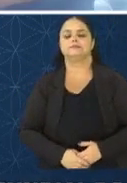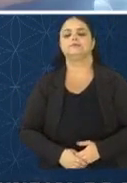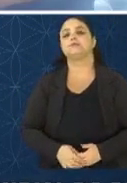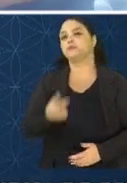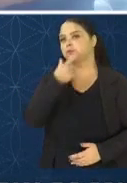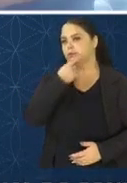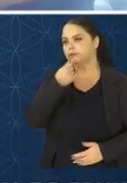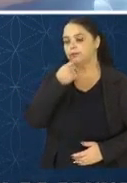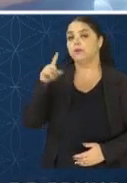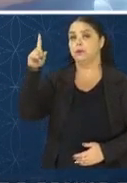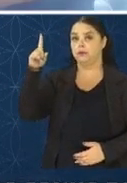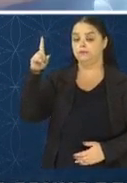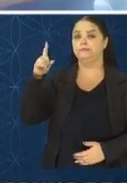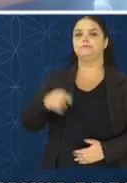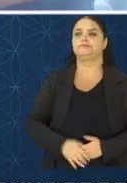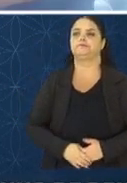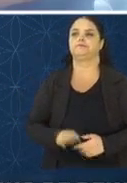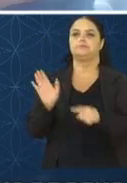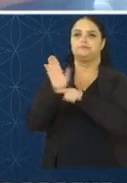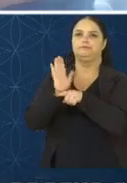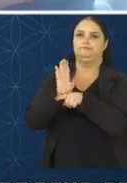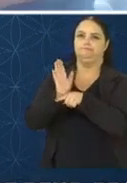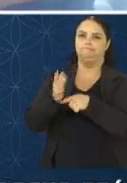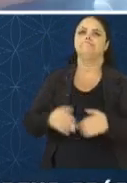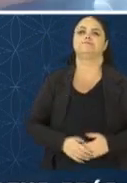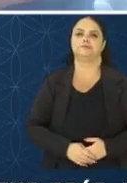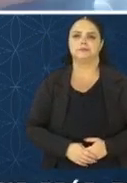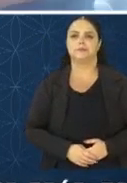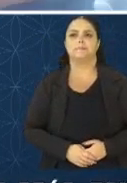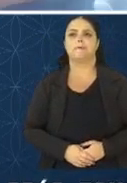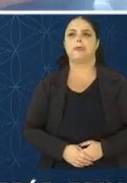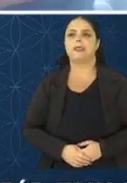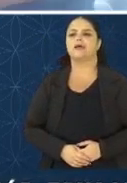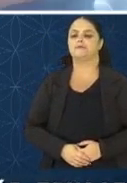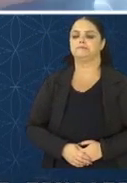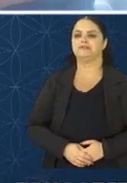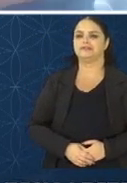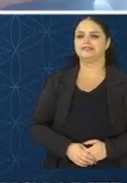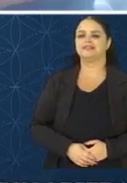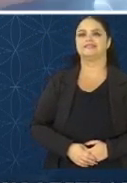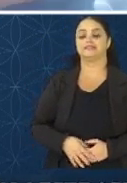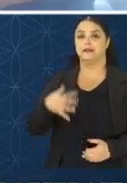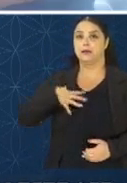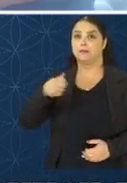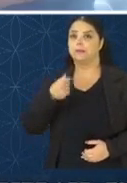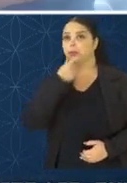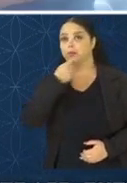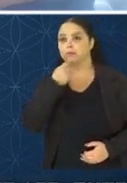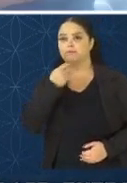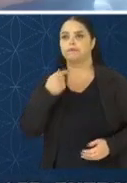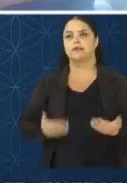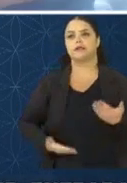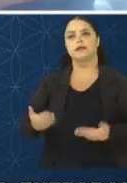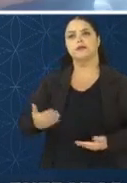Ele é um vídeo dele tem o vídeo dele ele